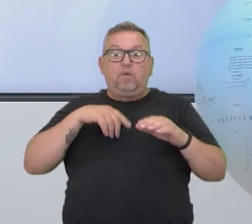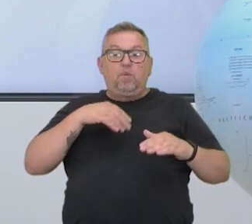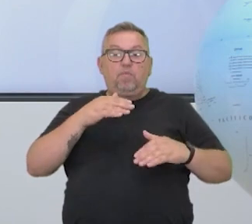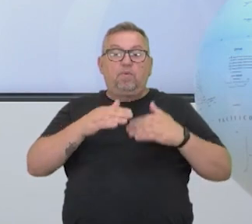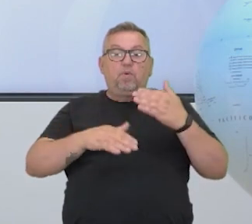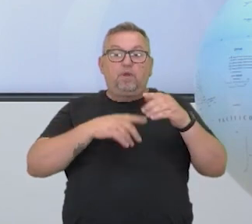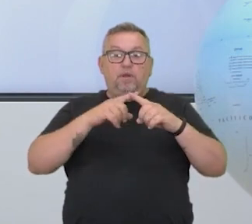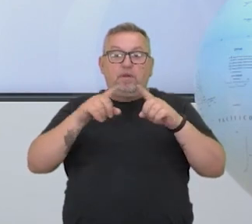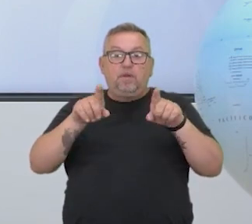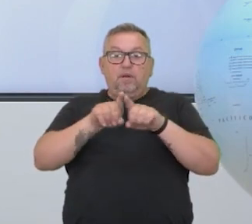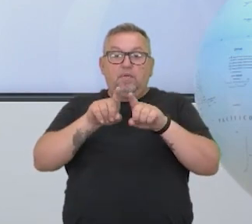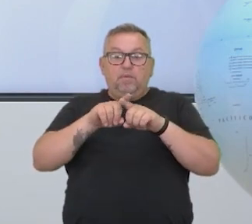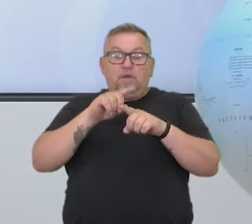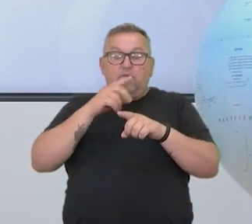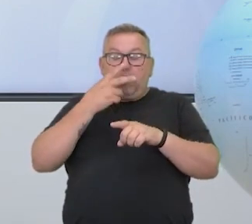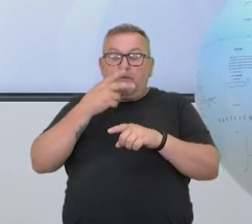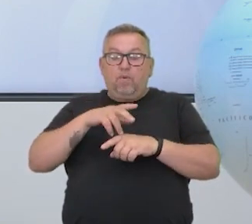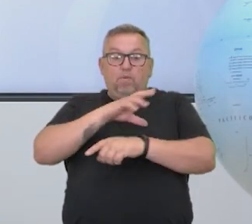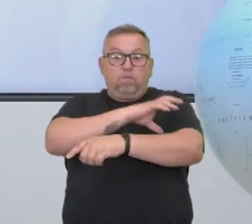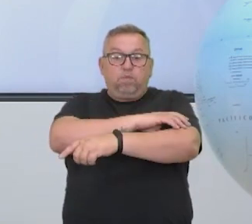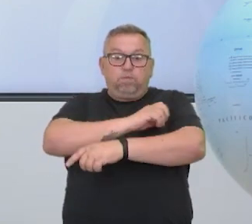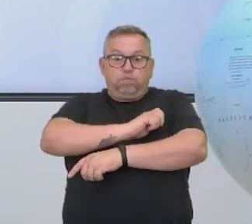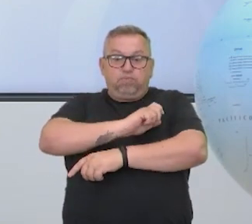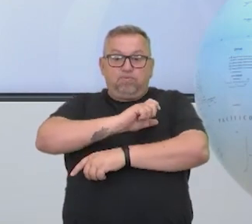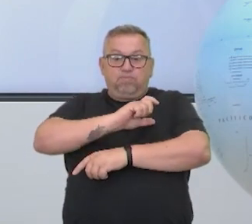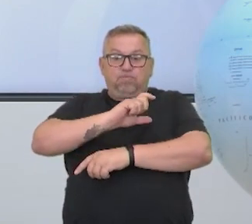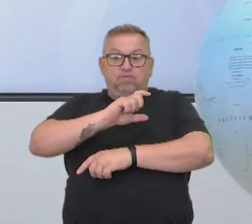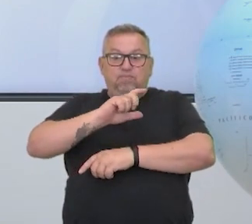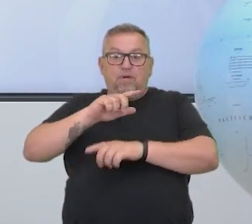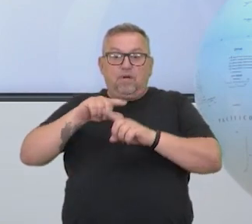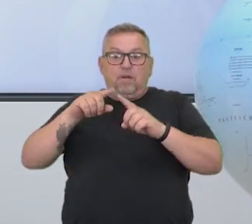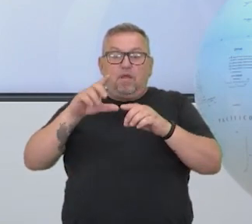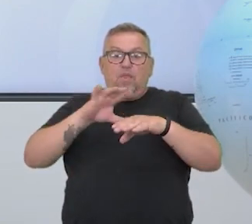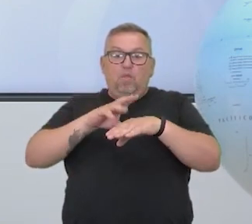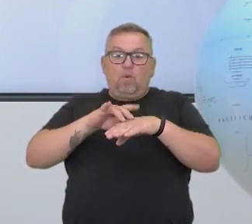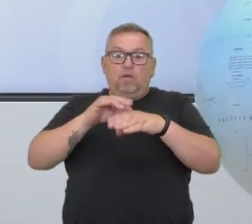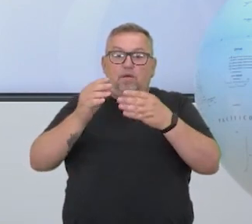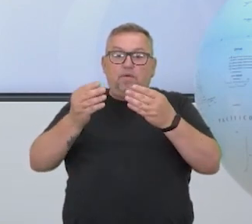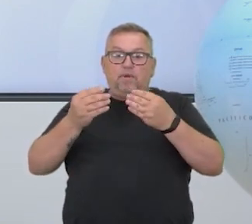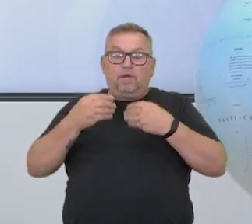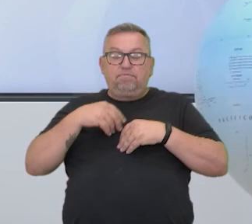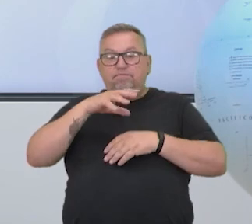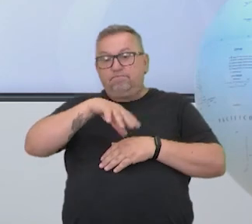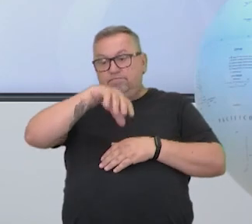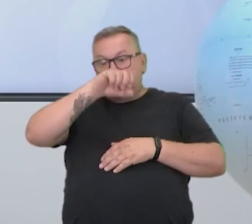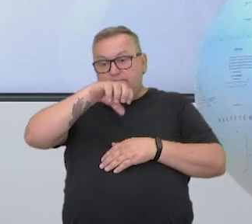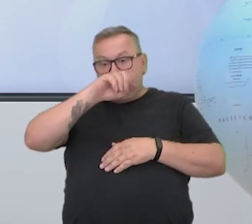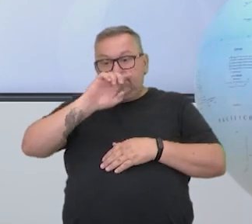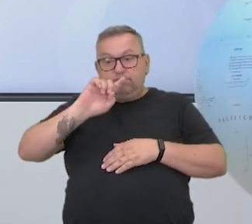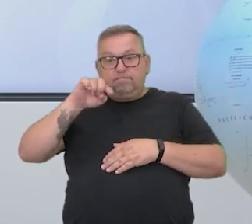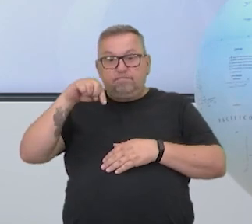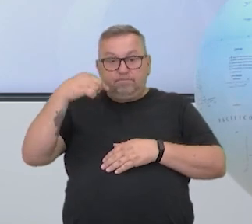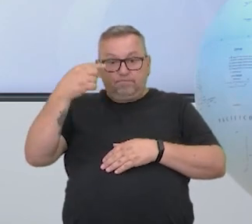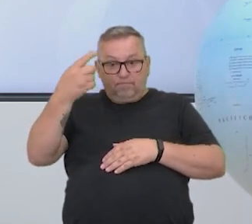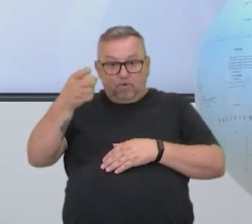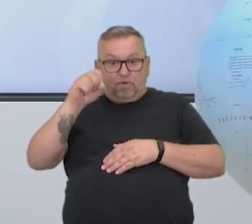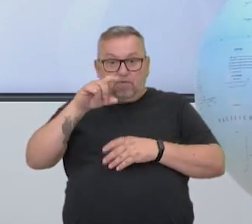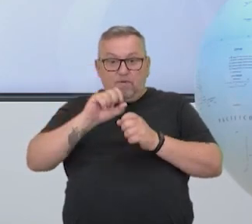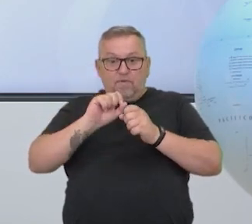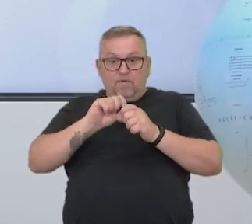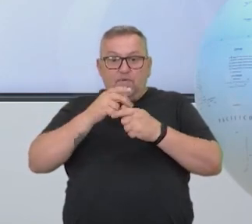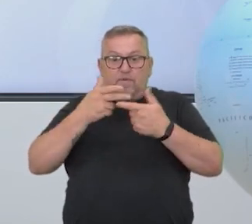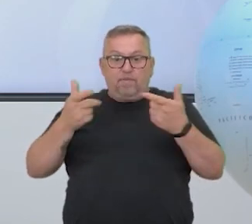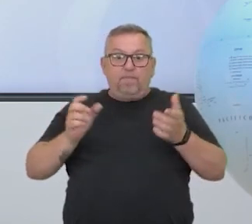de descompressão, né? As doenças que podem ocasionar aí problemas respiratórios posteriores se você não faz o processo